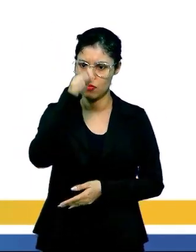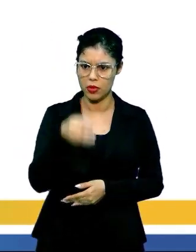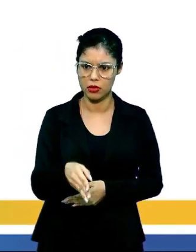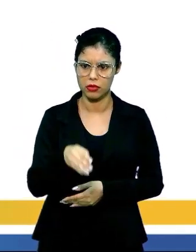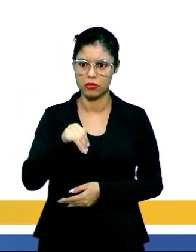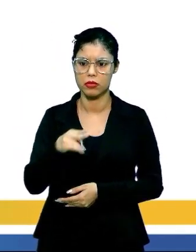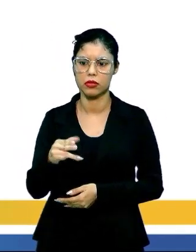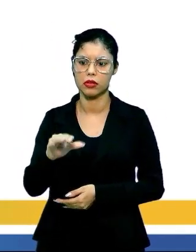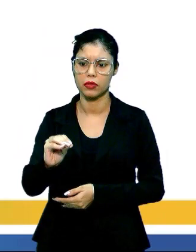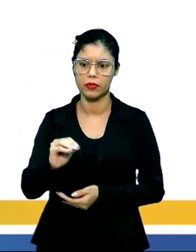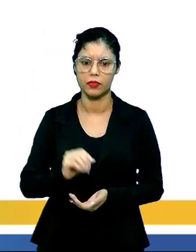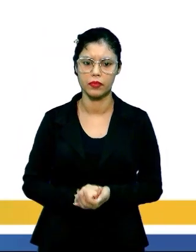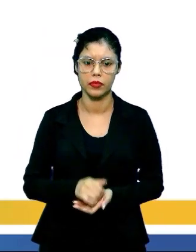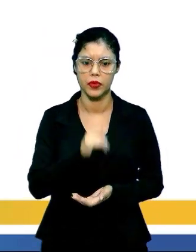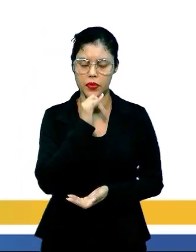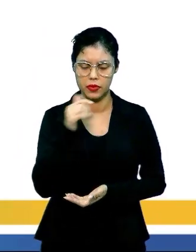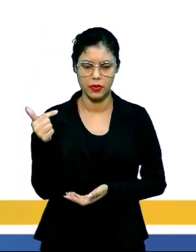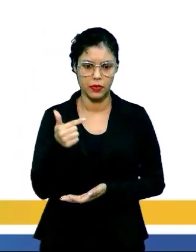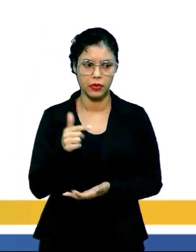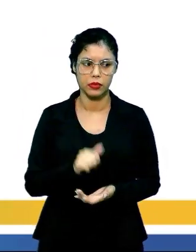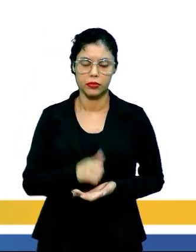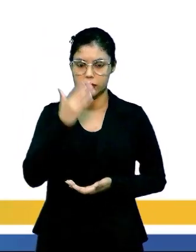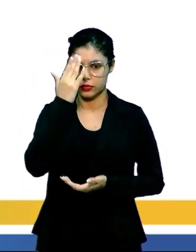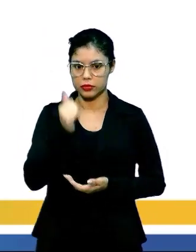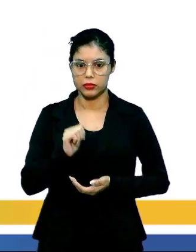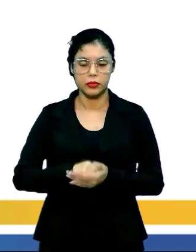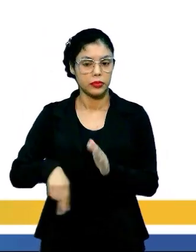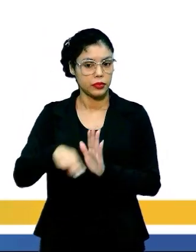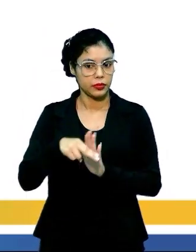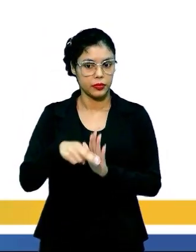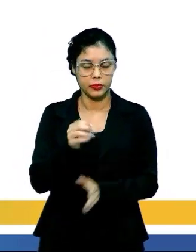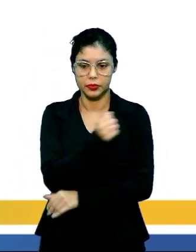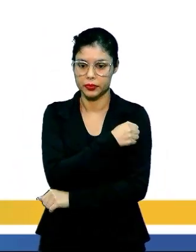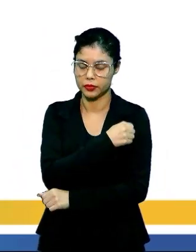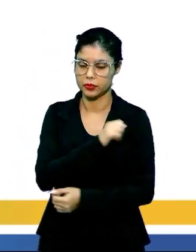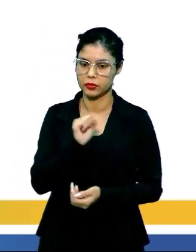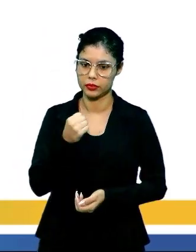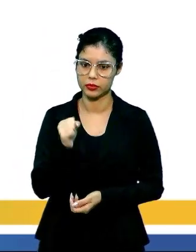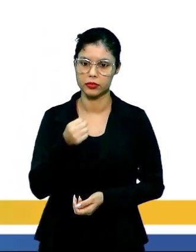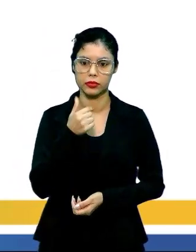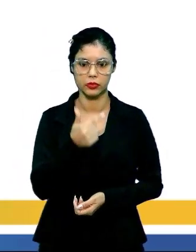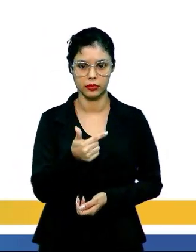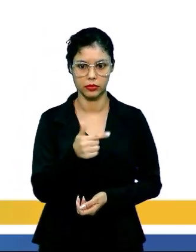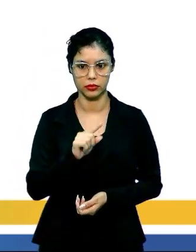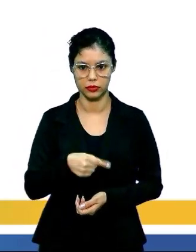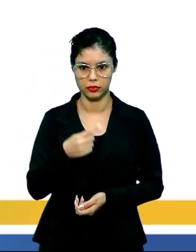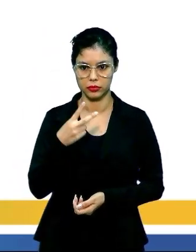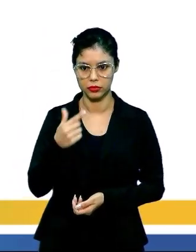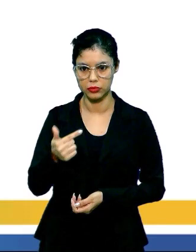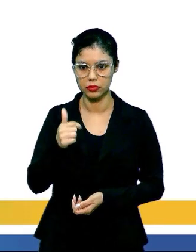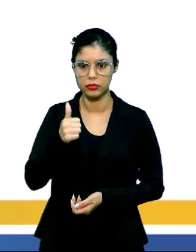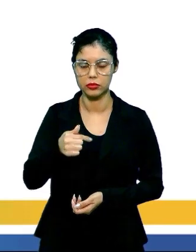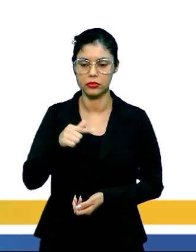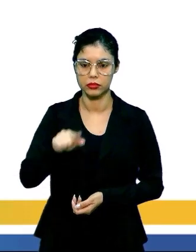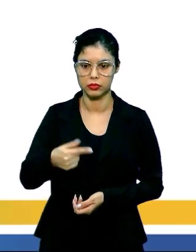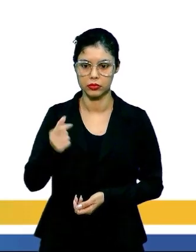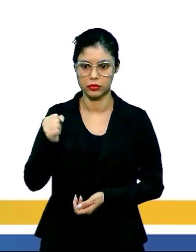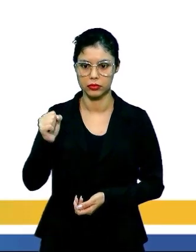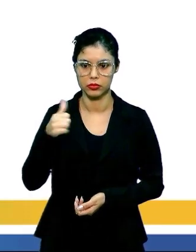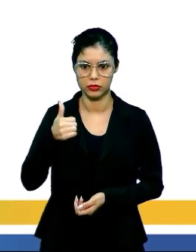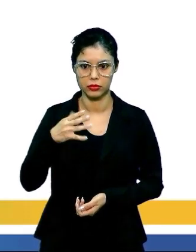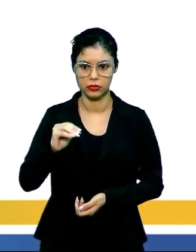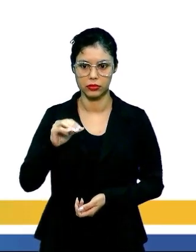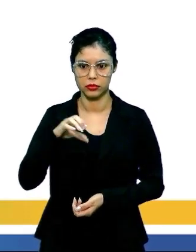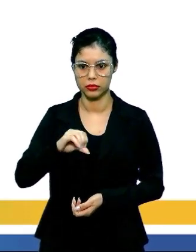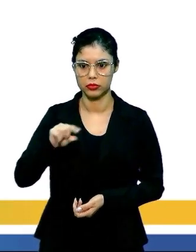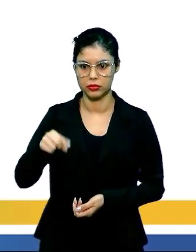intermediário. Vamos ver o exemplo 2? Sabendo que as notas de um aluno foram 8,2, 7,8,